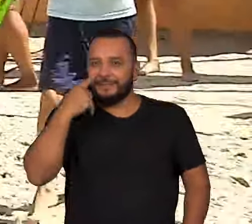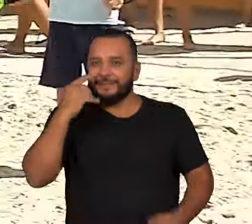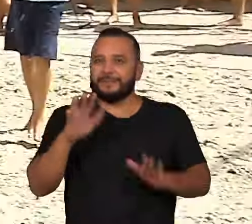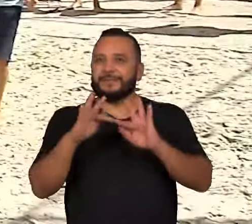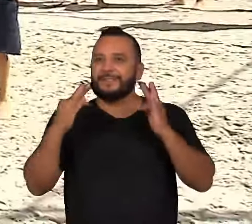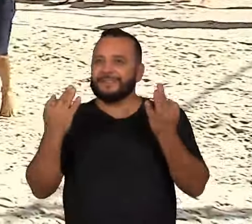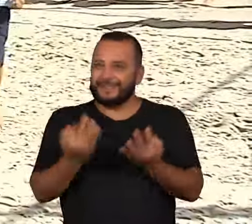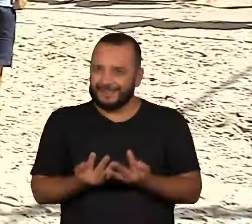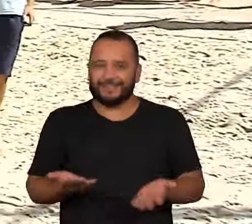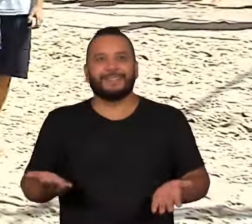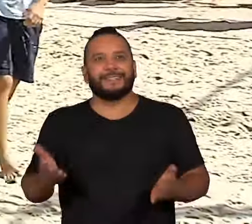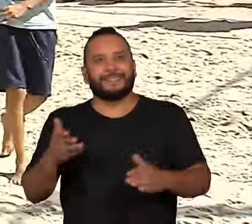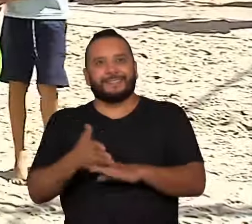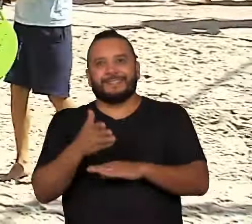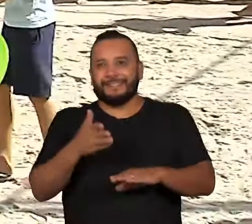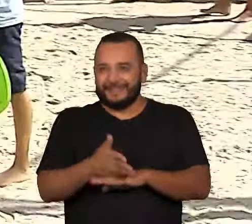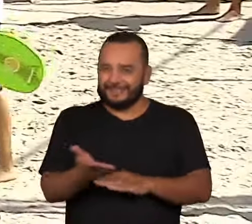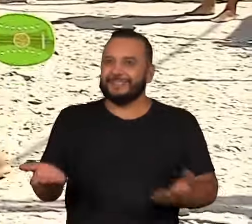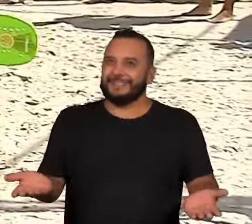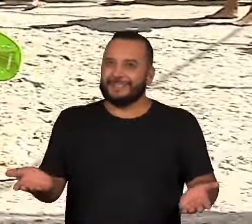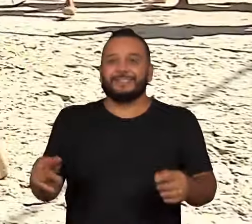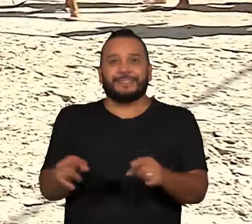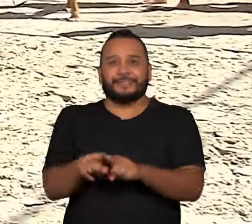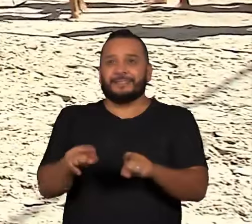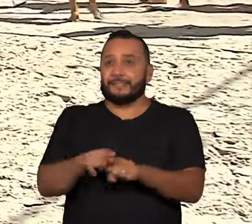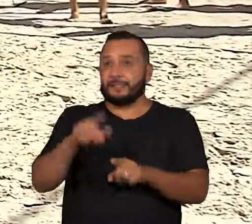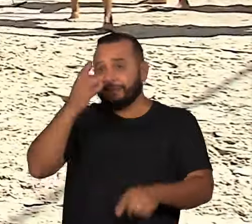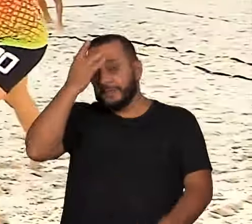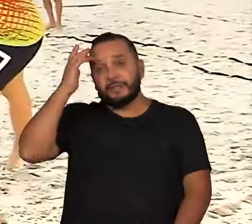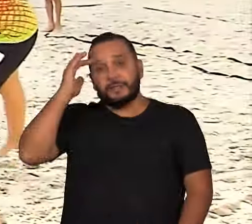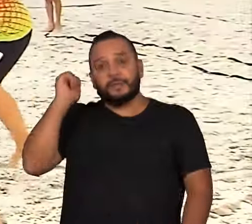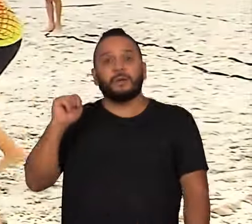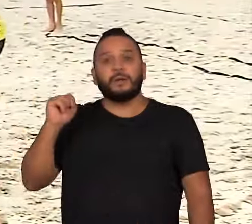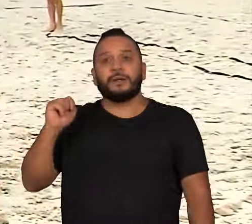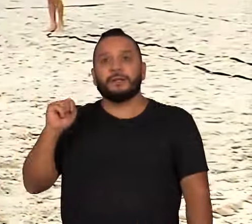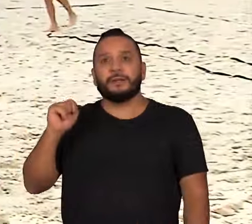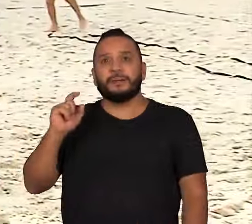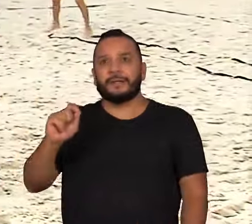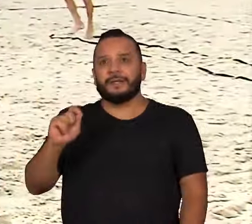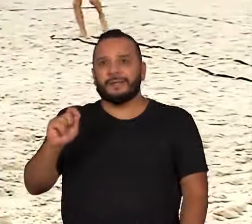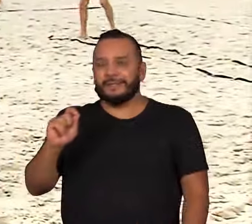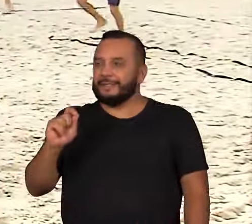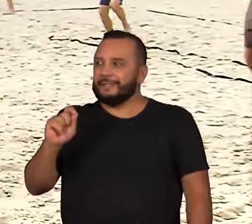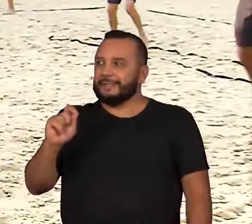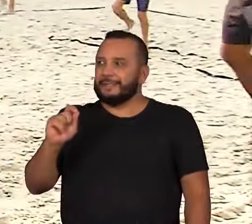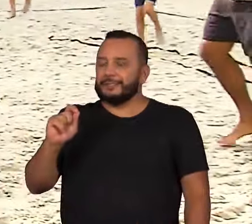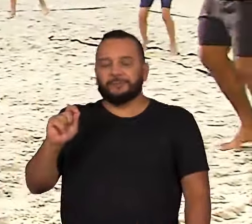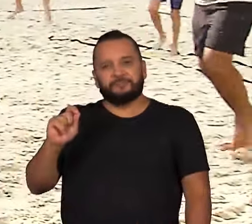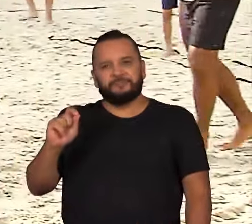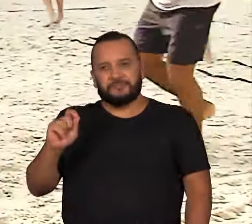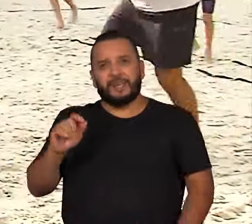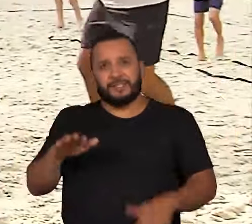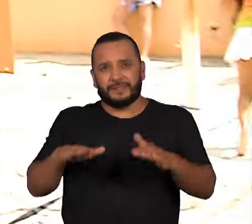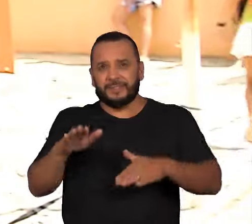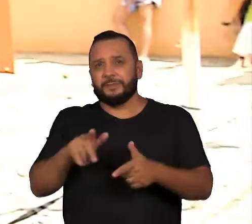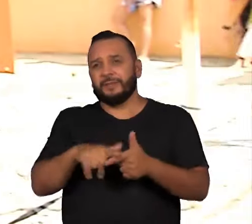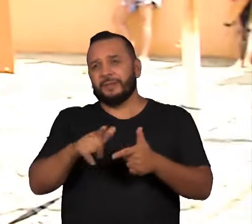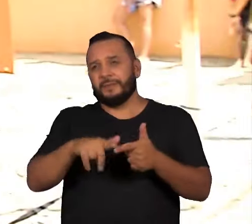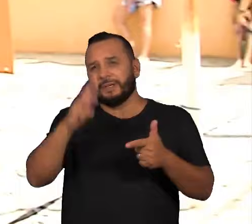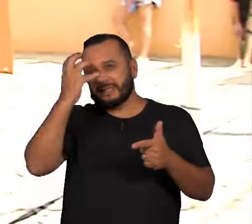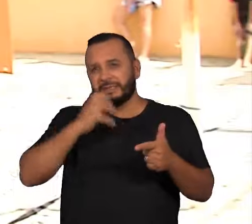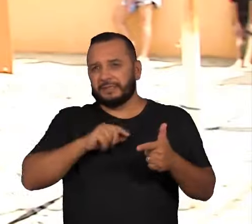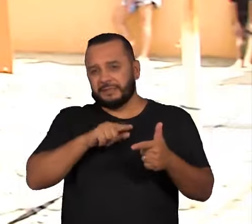famílias participando, você vê gente com problemas sérios mesmo, assim. Aí acabam